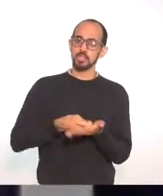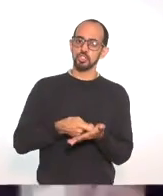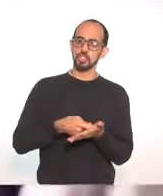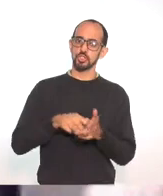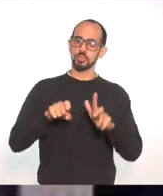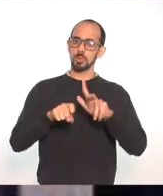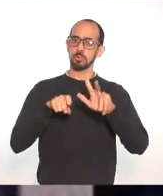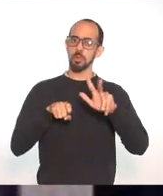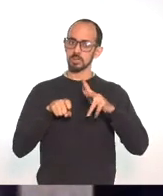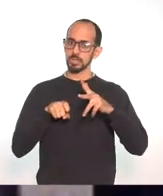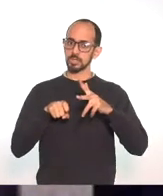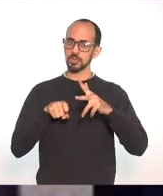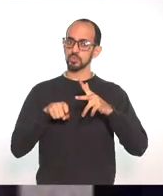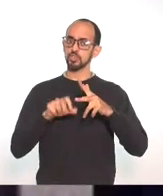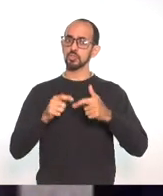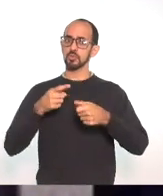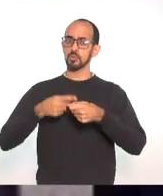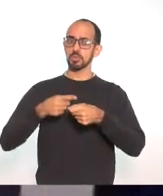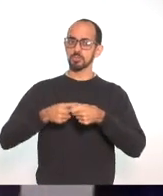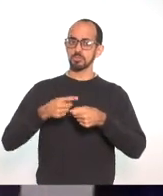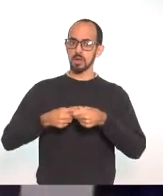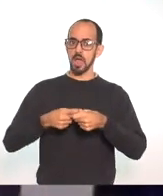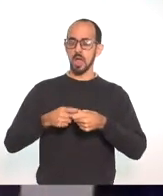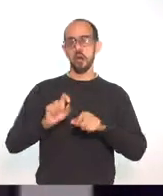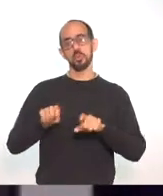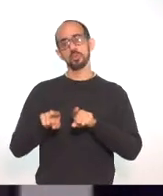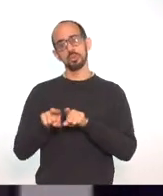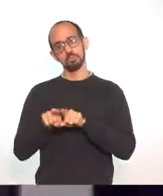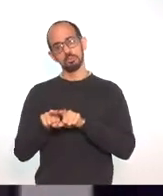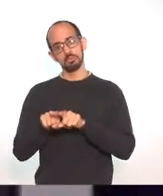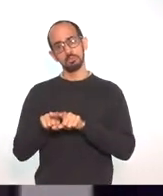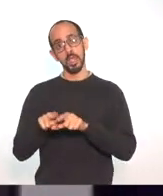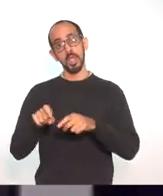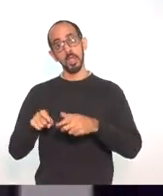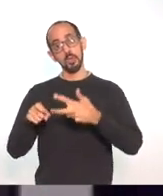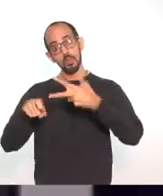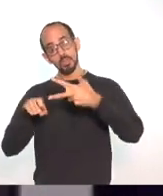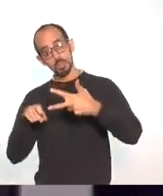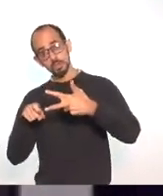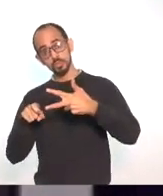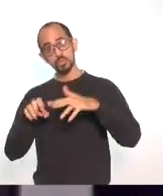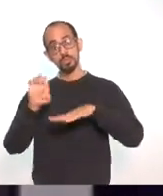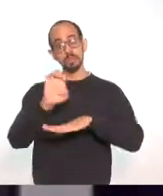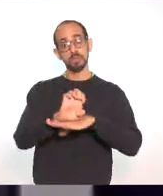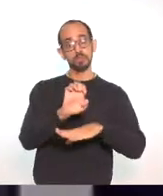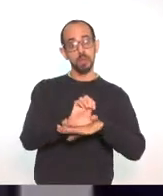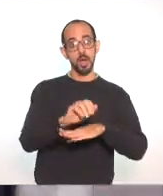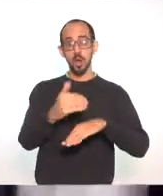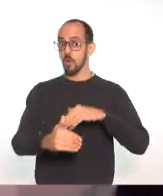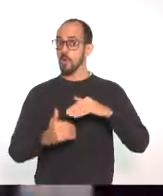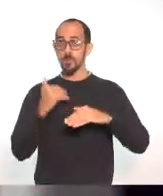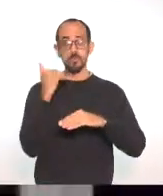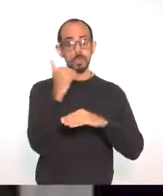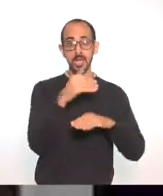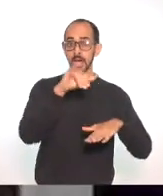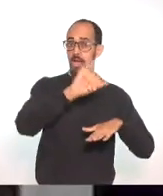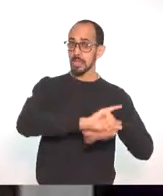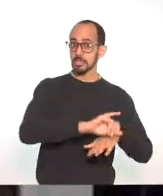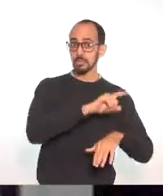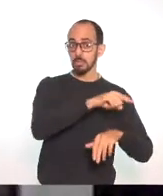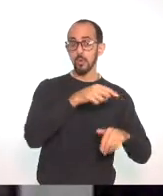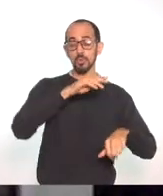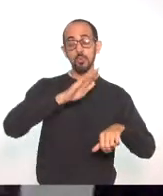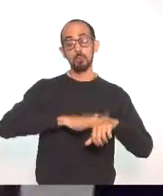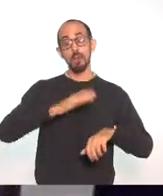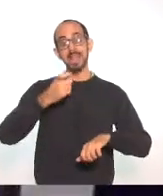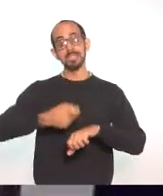executivo Municipal e aquilo que é determinado pelo executivo Estadual prevalece aquela é exigência por mais